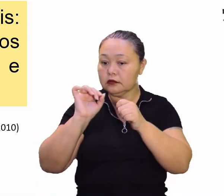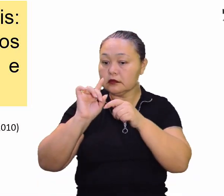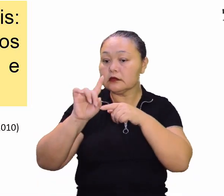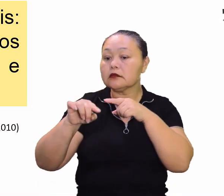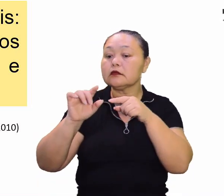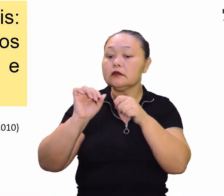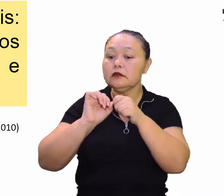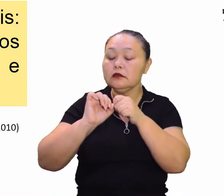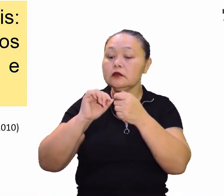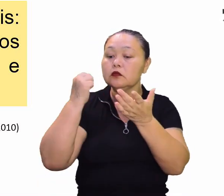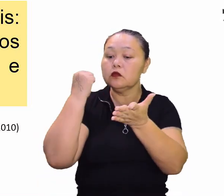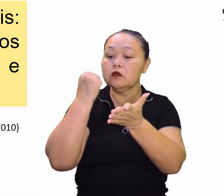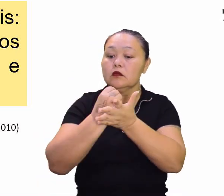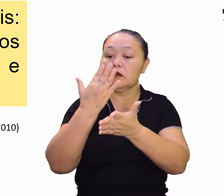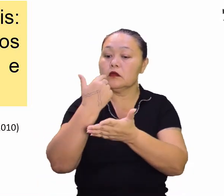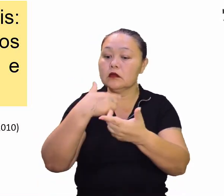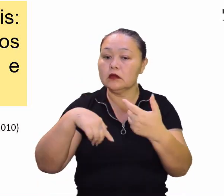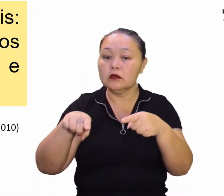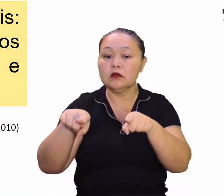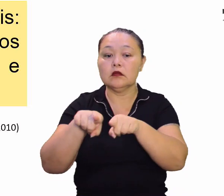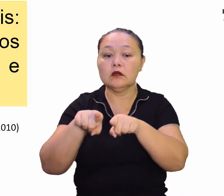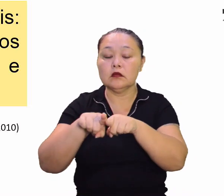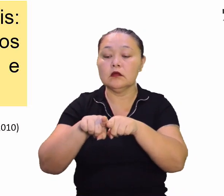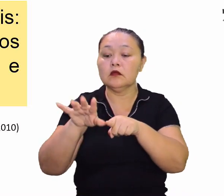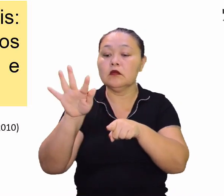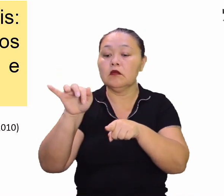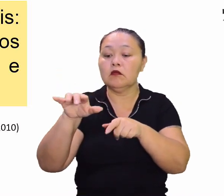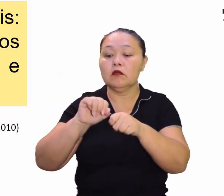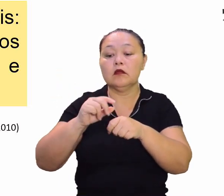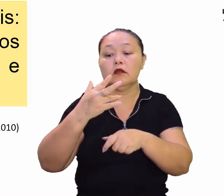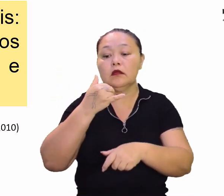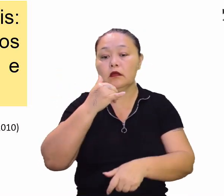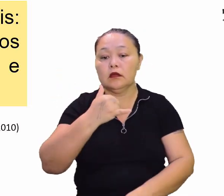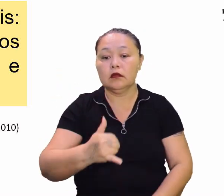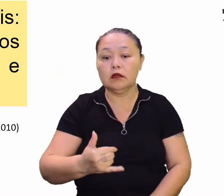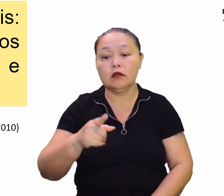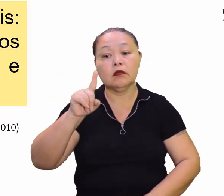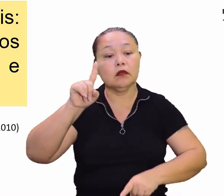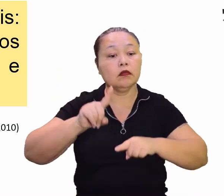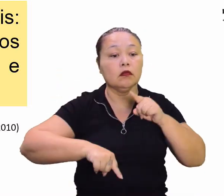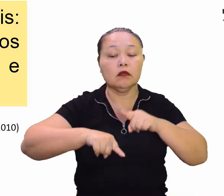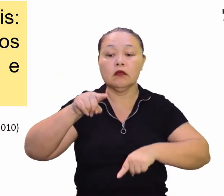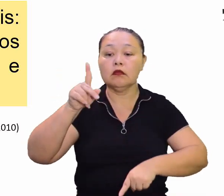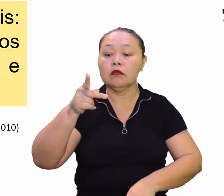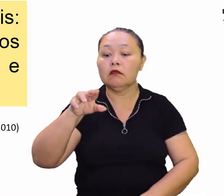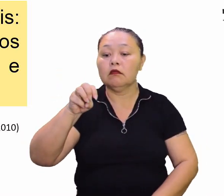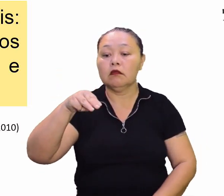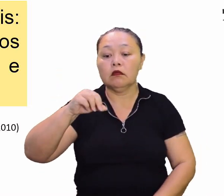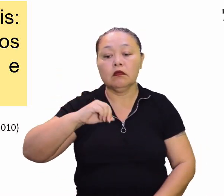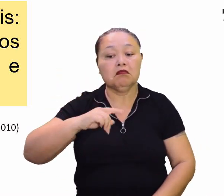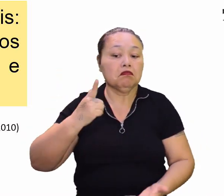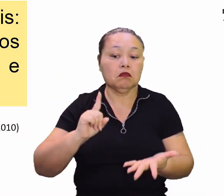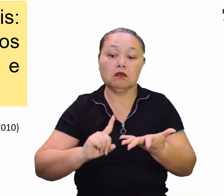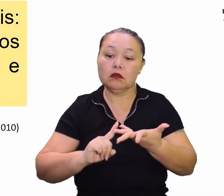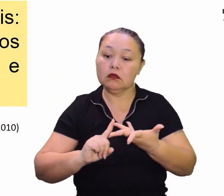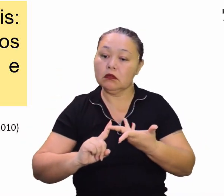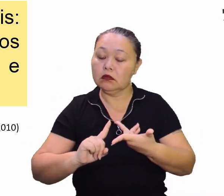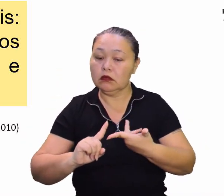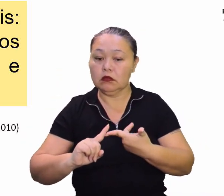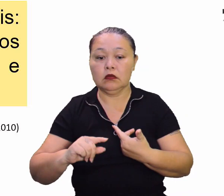alimentos, fonte de energia e matérias-primas em geral. são, como você falou lá no início da aula, né,